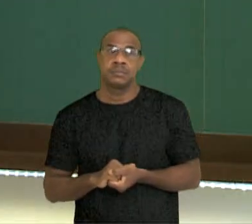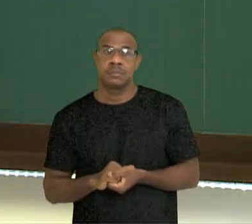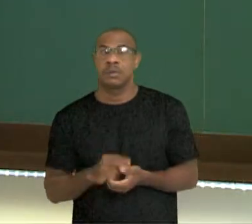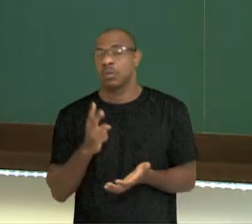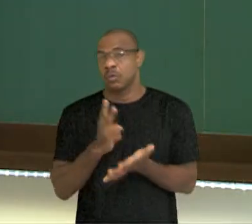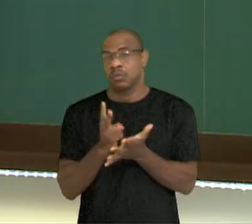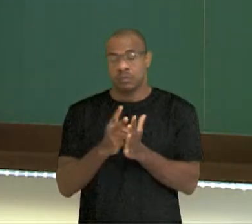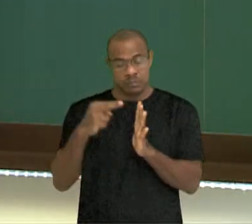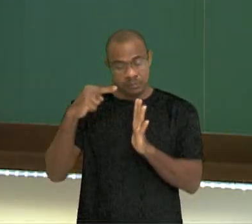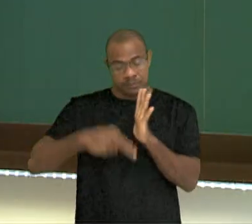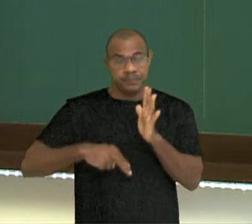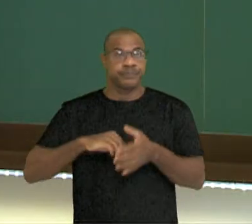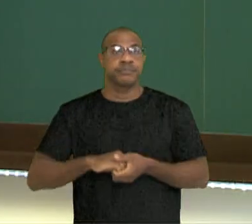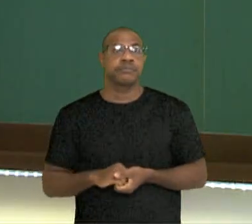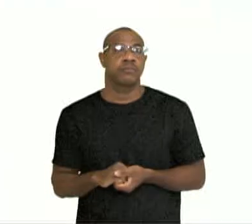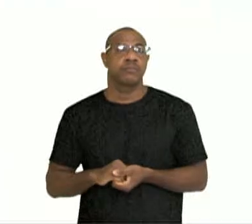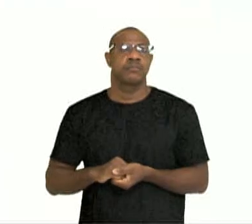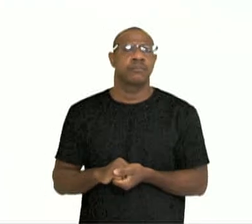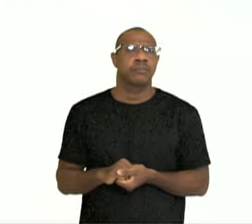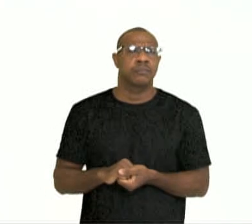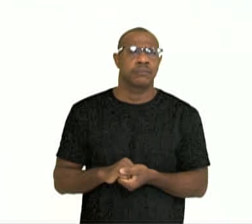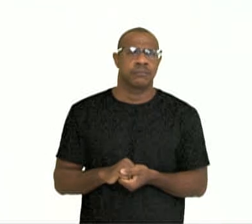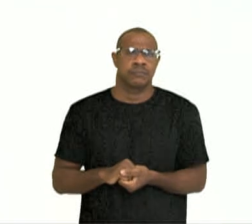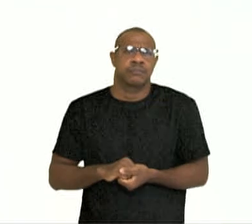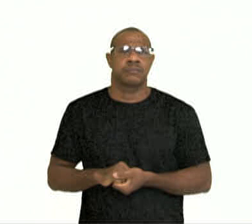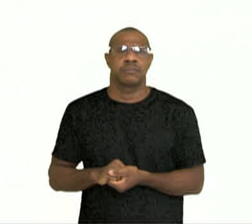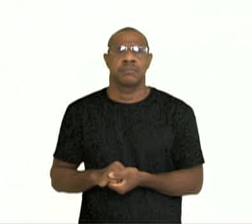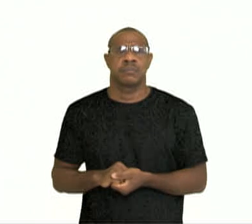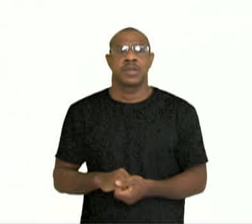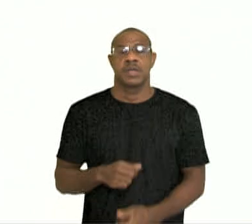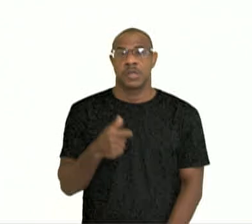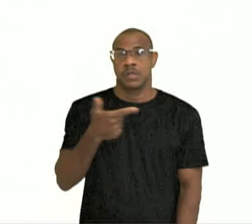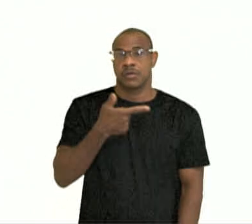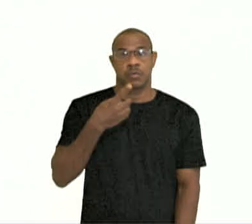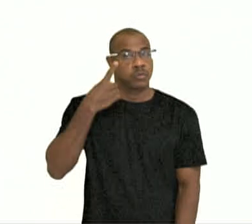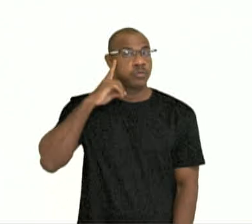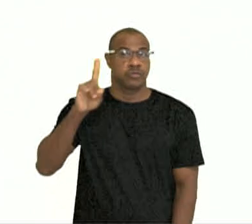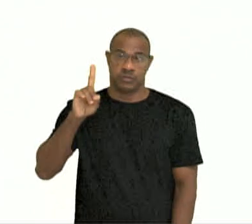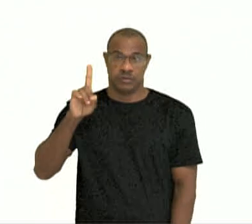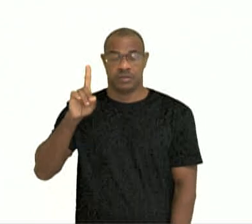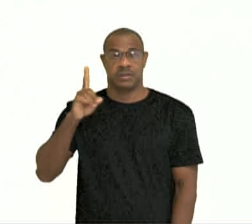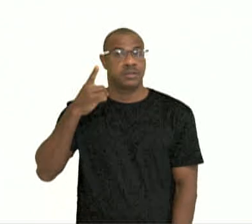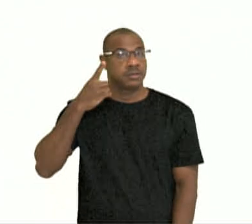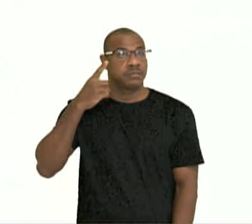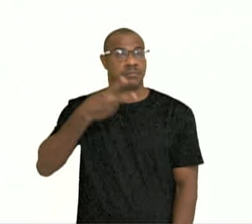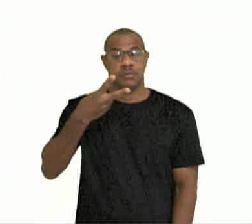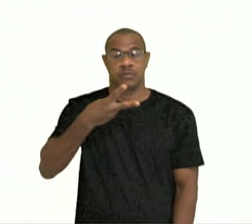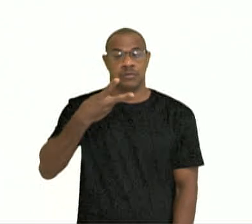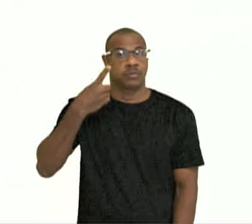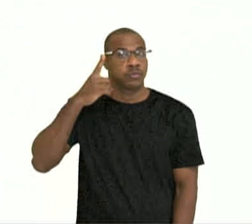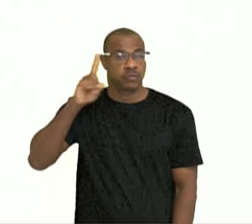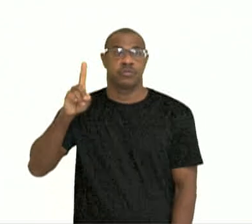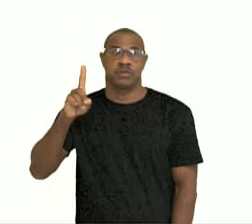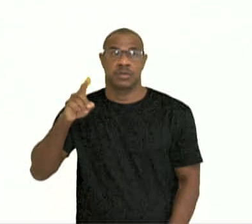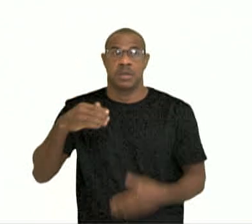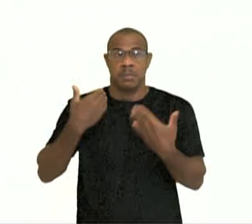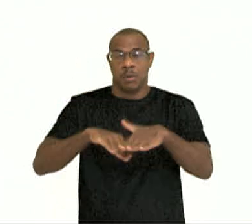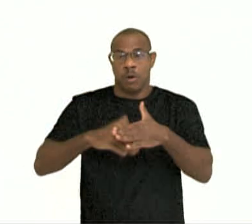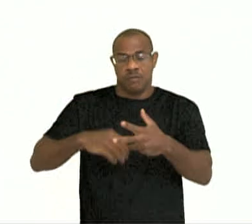Continuando a leitura. O segundo e último dia de provas digitais do Exame Nacional do Ensino Médio,